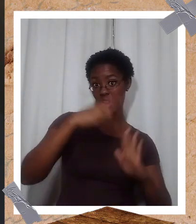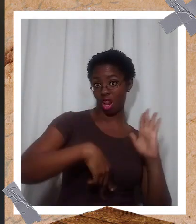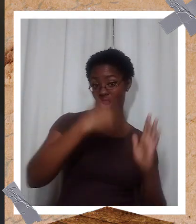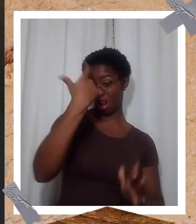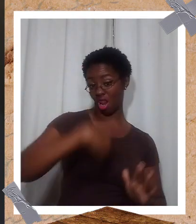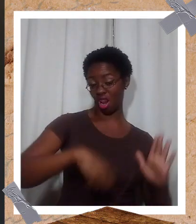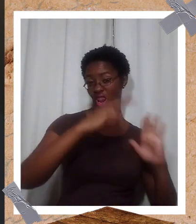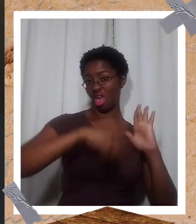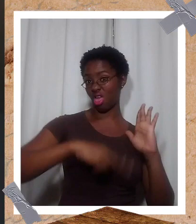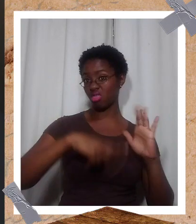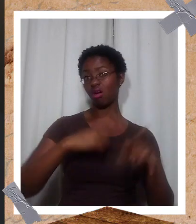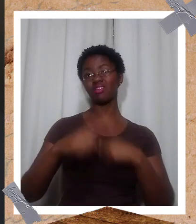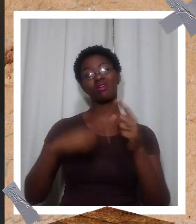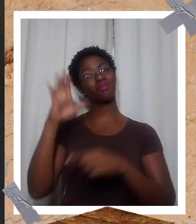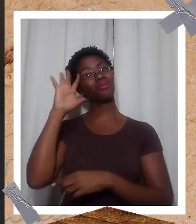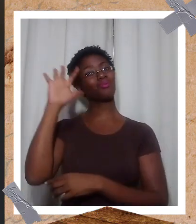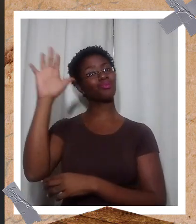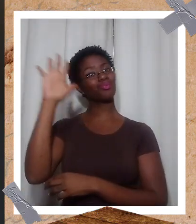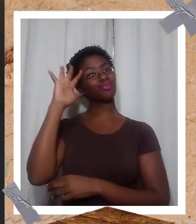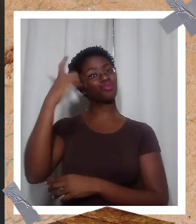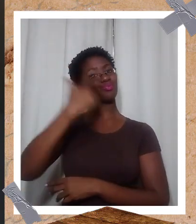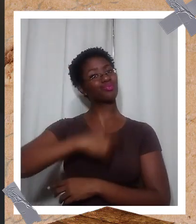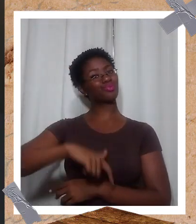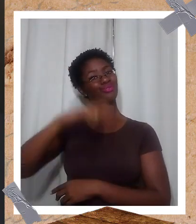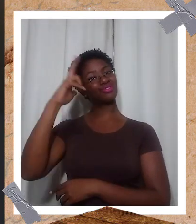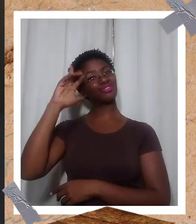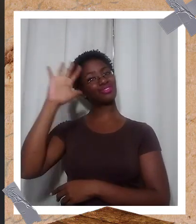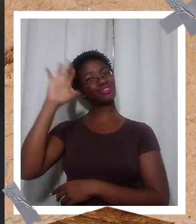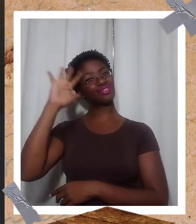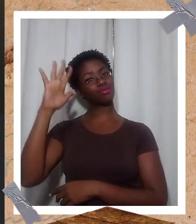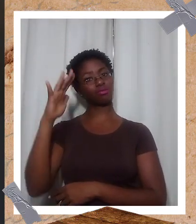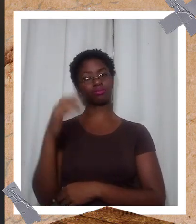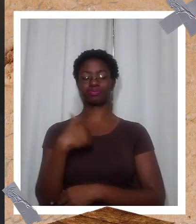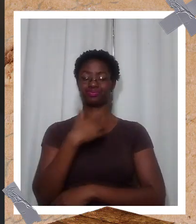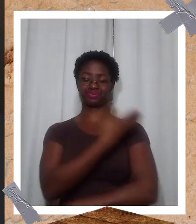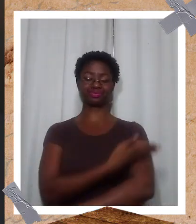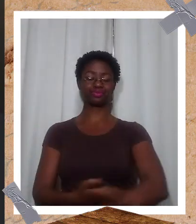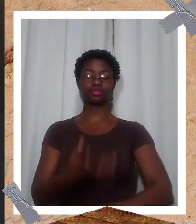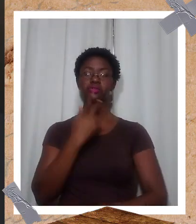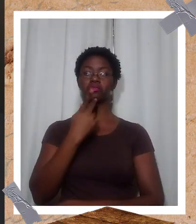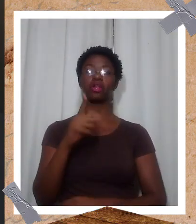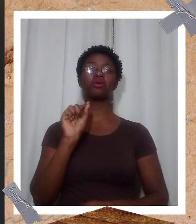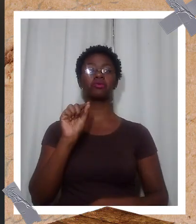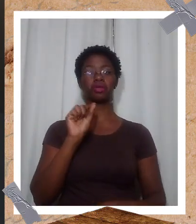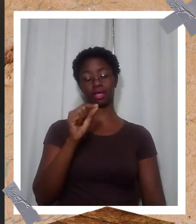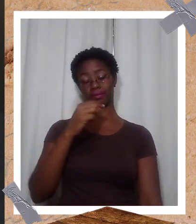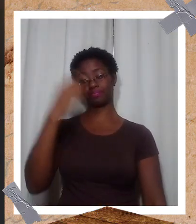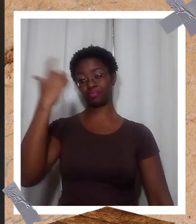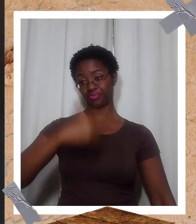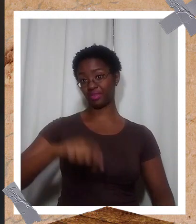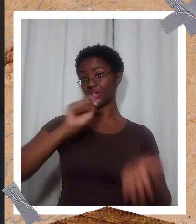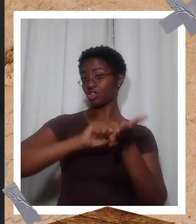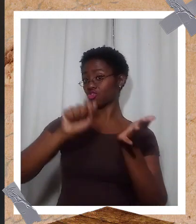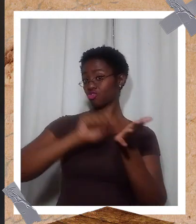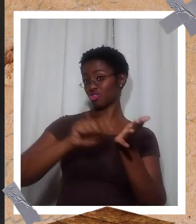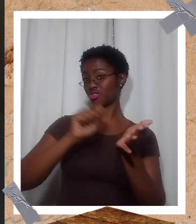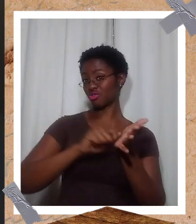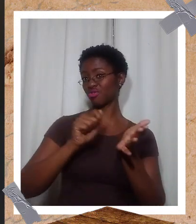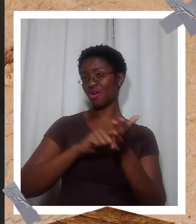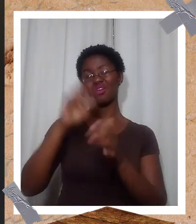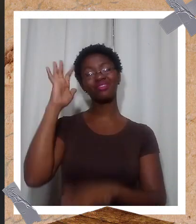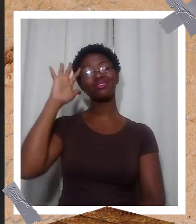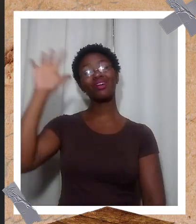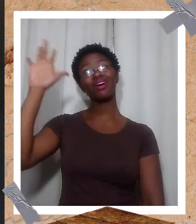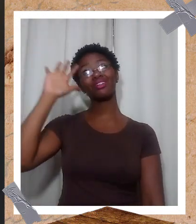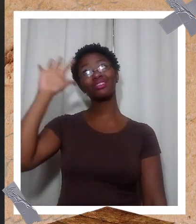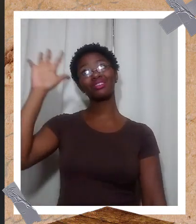como um sonhador, né? Costumo dizer que o escritor ele é um grande sonhador, né? E faz outras pessoas sonharem, né?